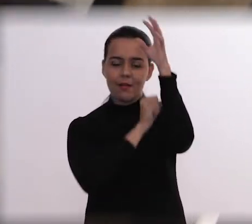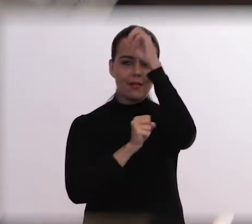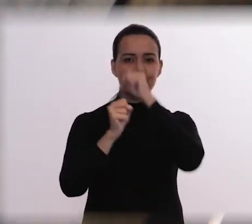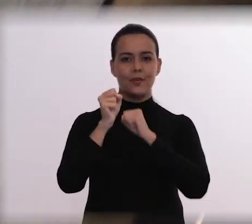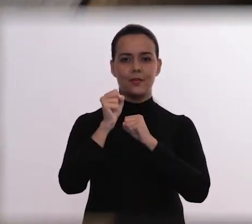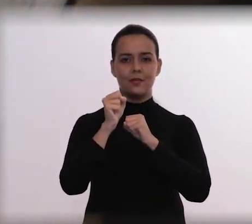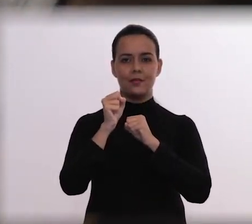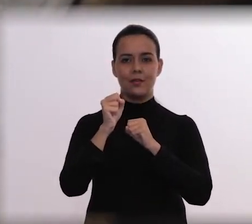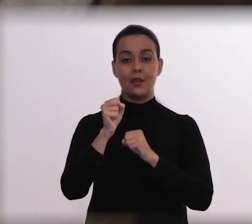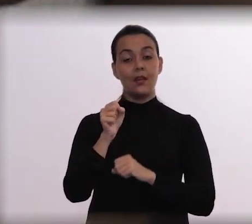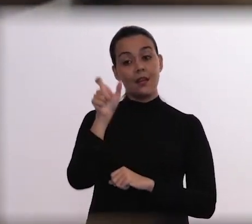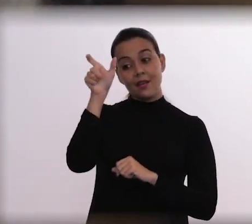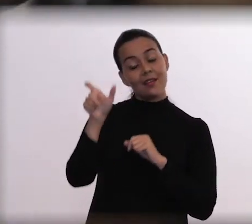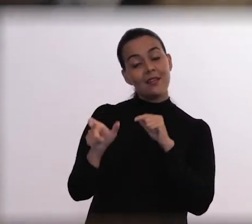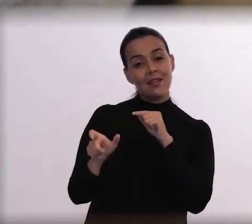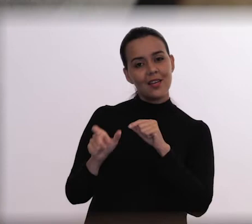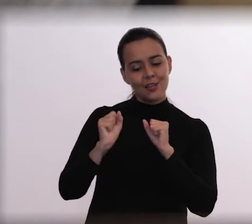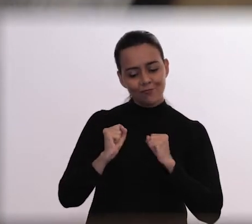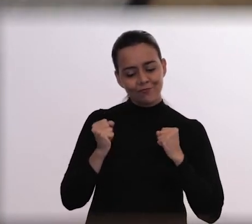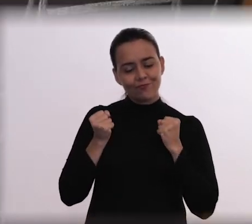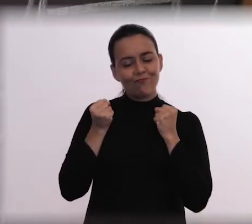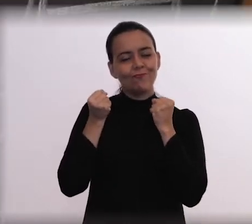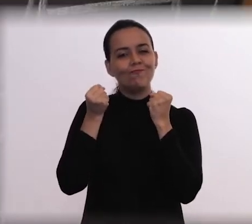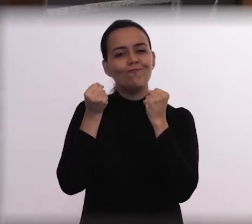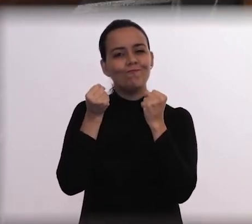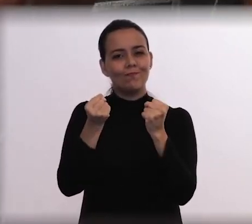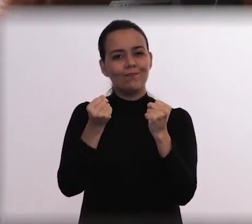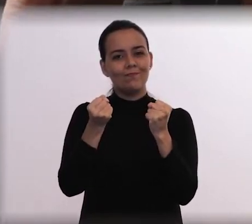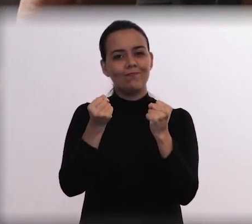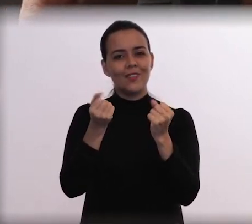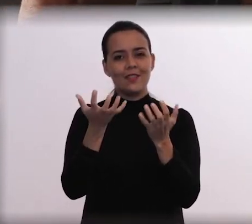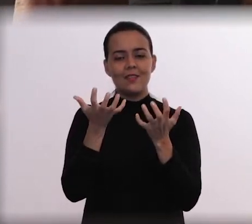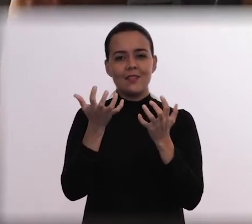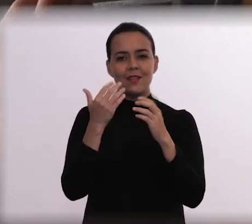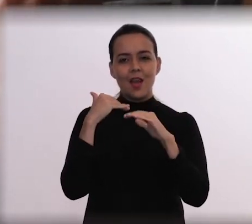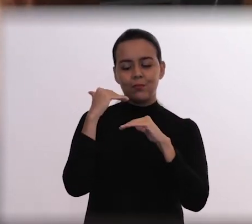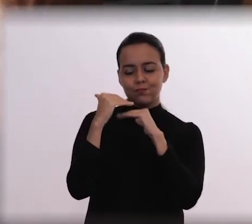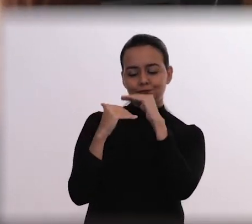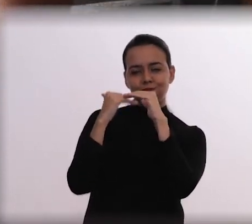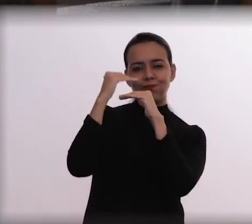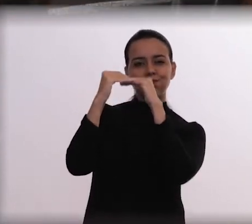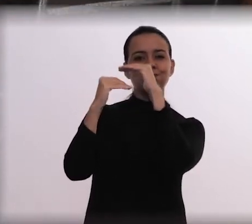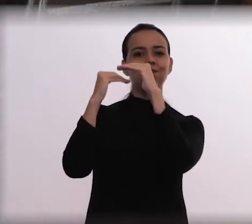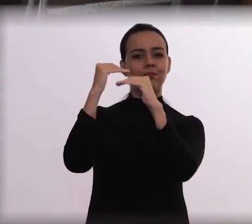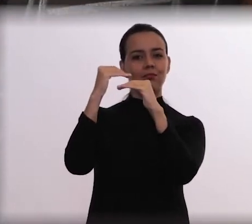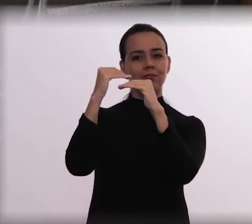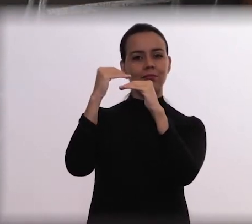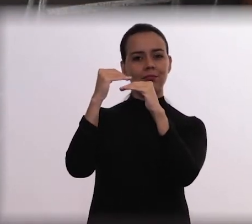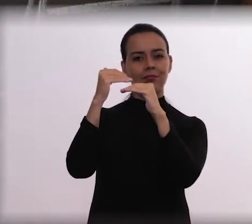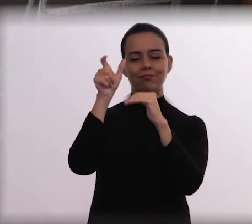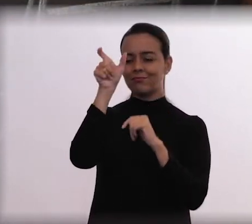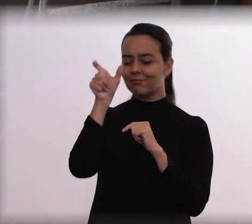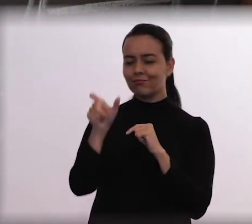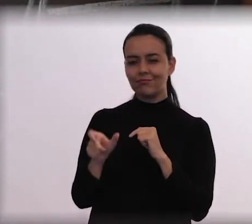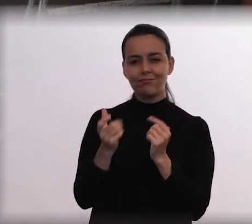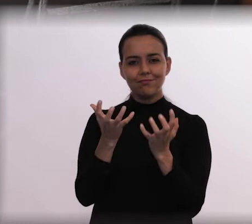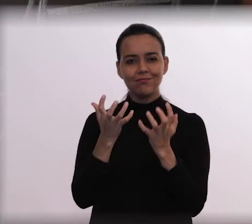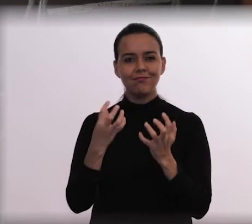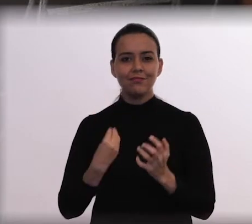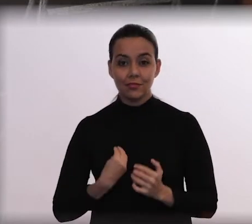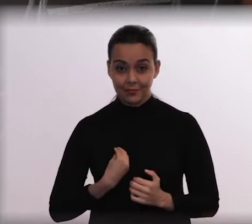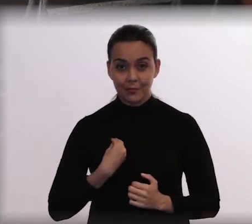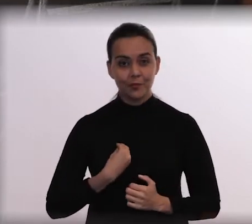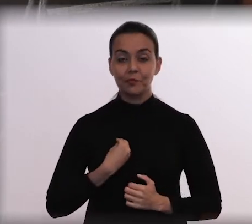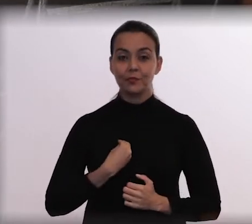que permite a ele a possibilidade de crescer, a possibilidade de viver de